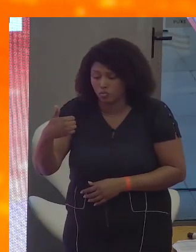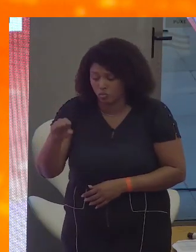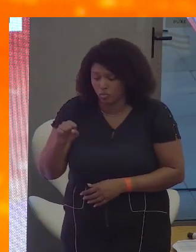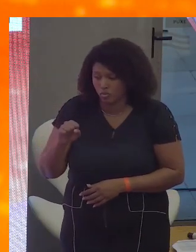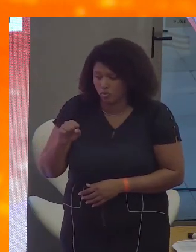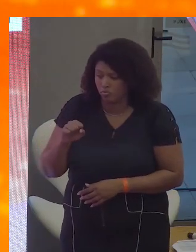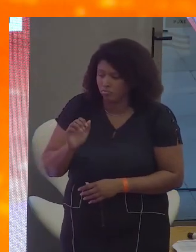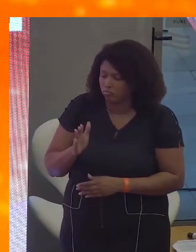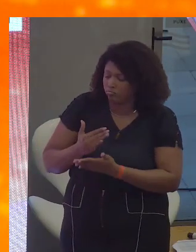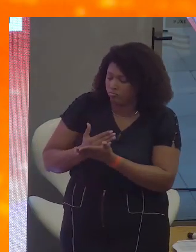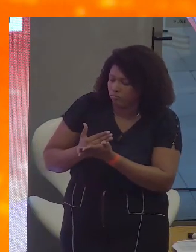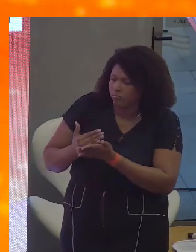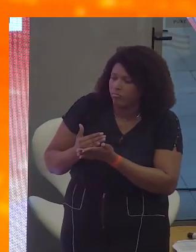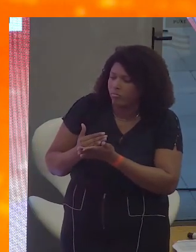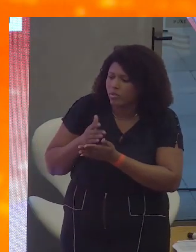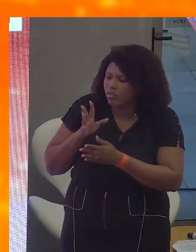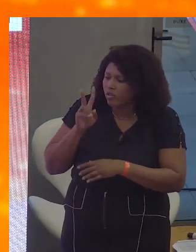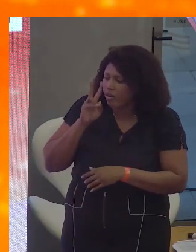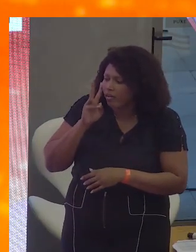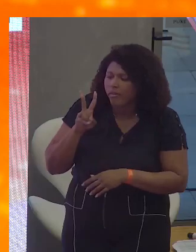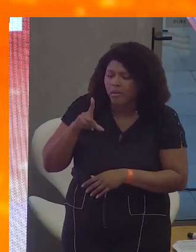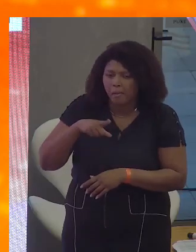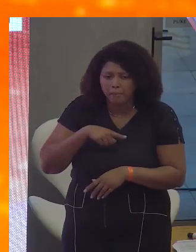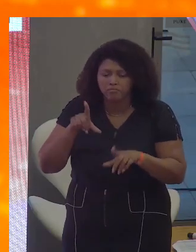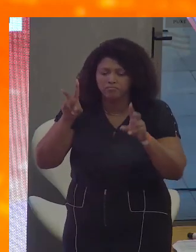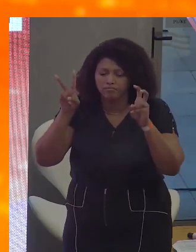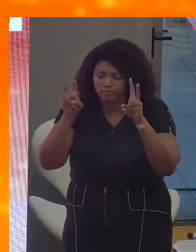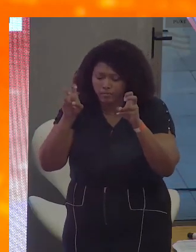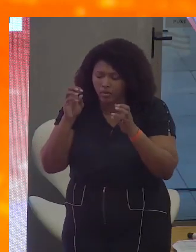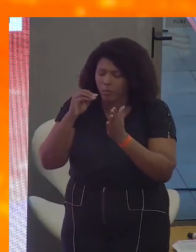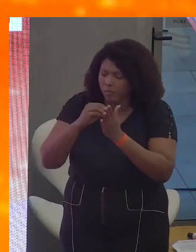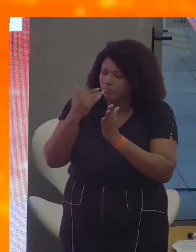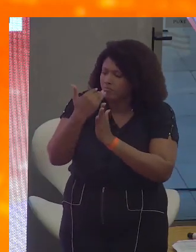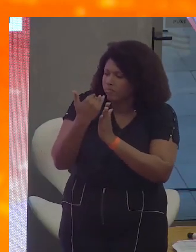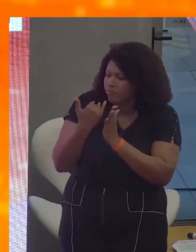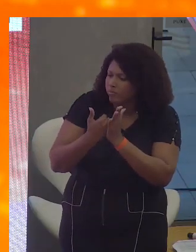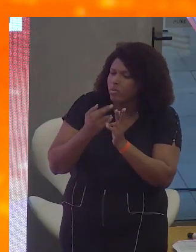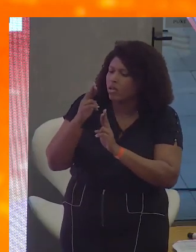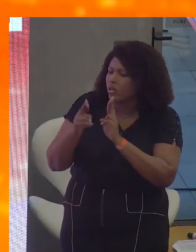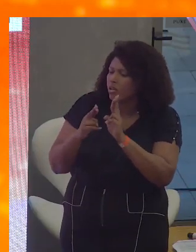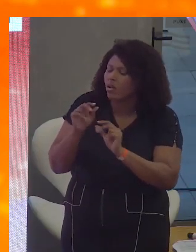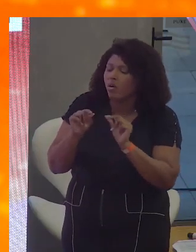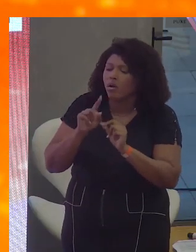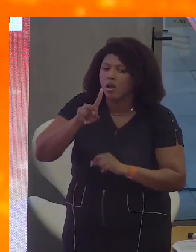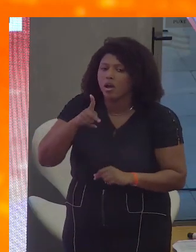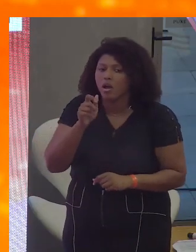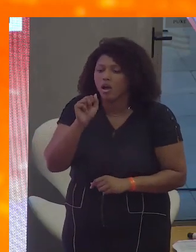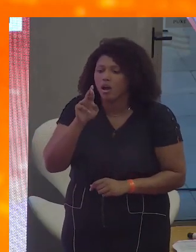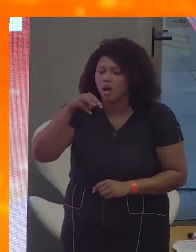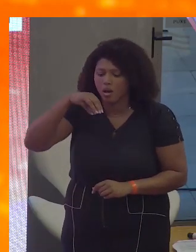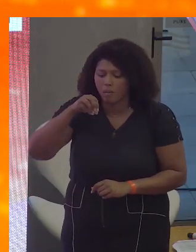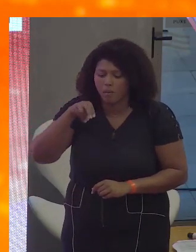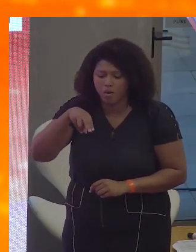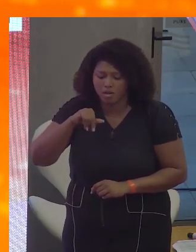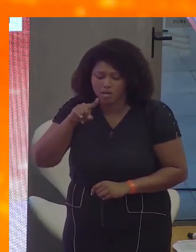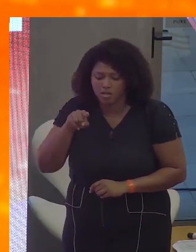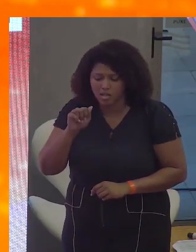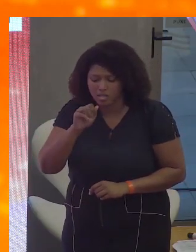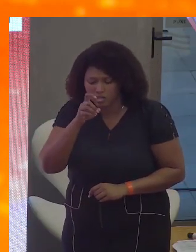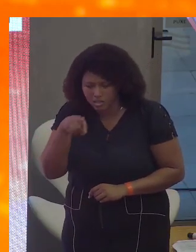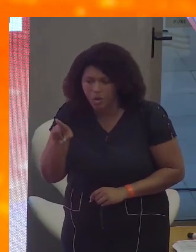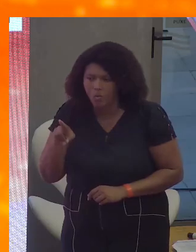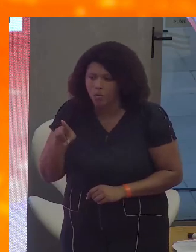2018 se vem colocando temas relacionados à harmonização